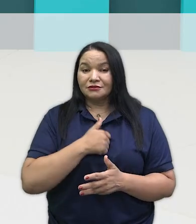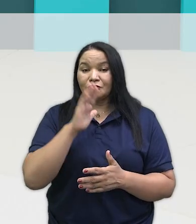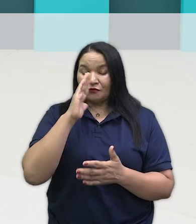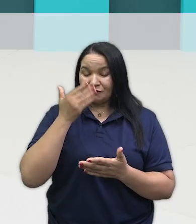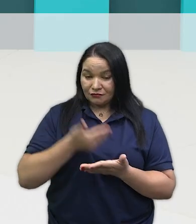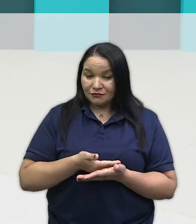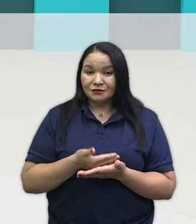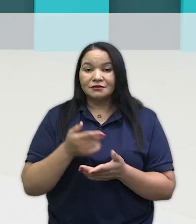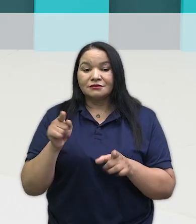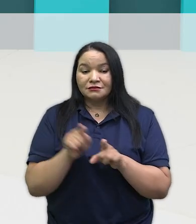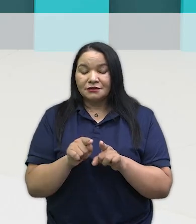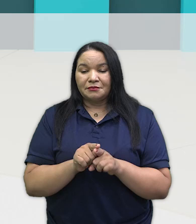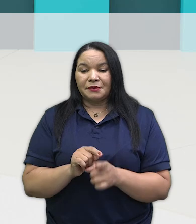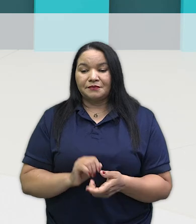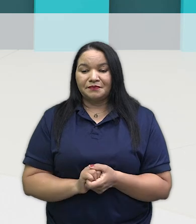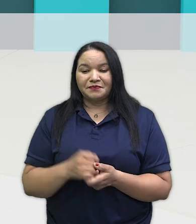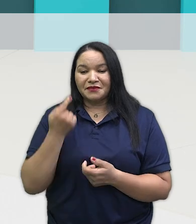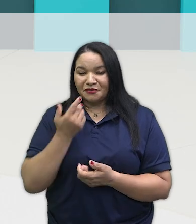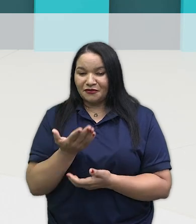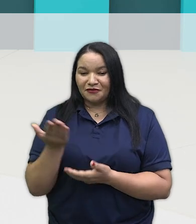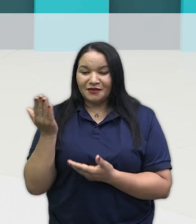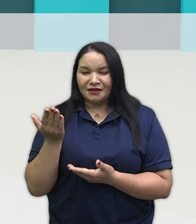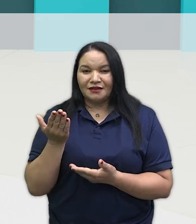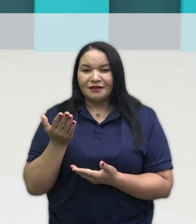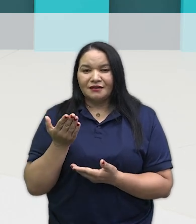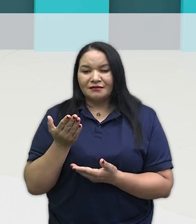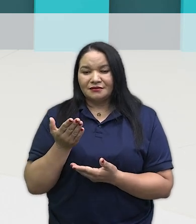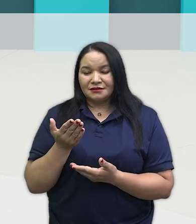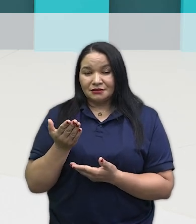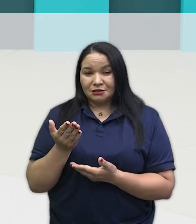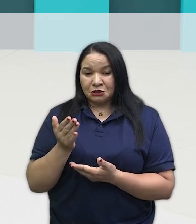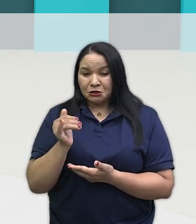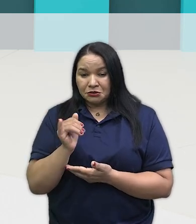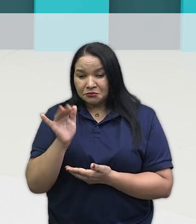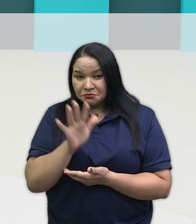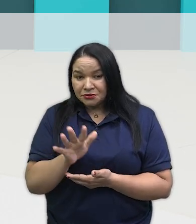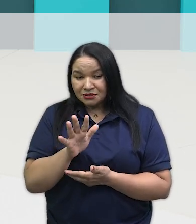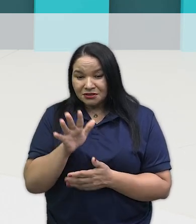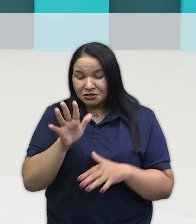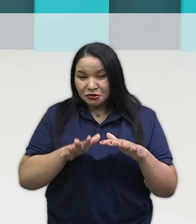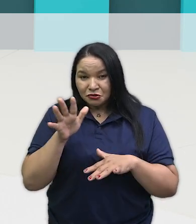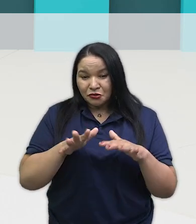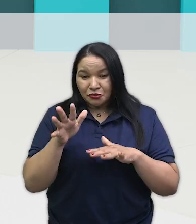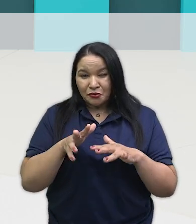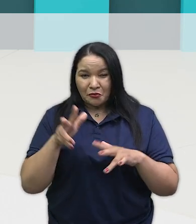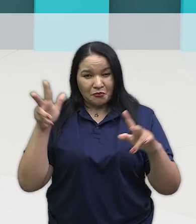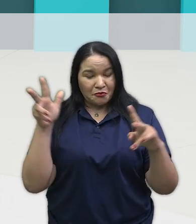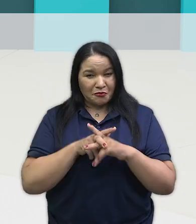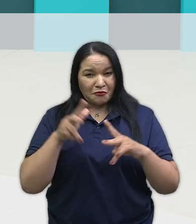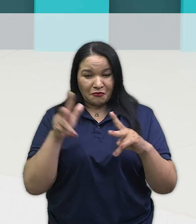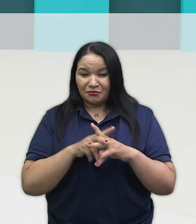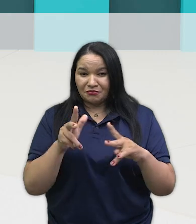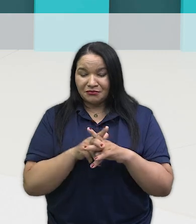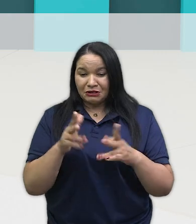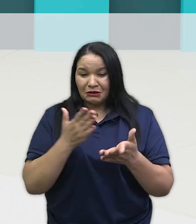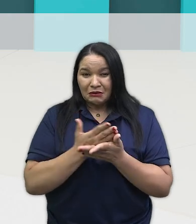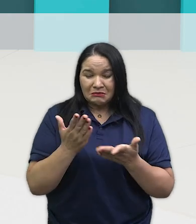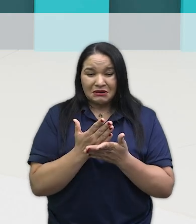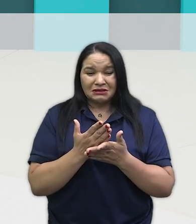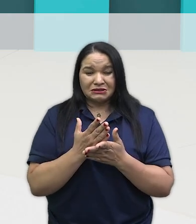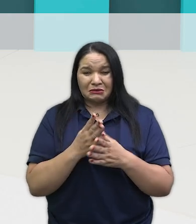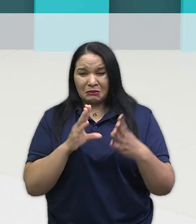mesmos. Olha só aqui, gente, uma situação em que você encontra um conflito, começa com